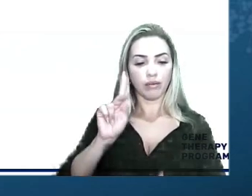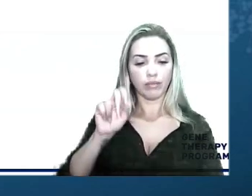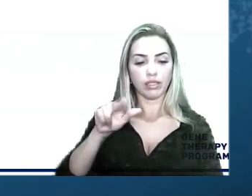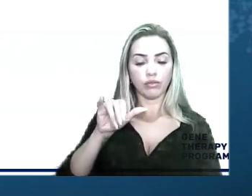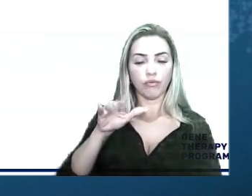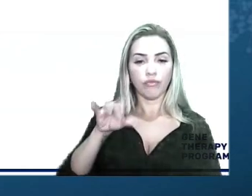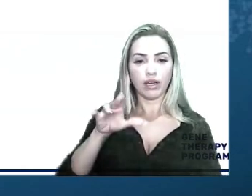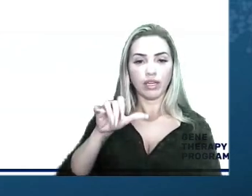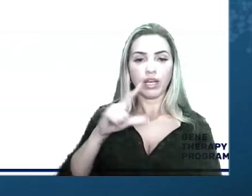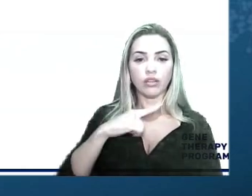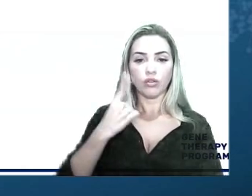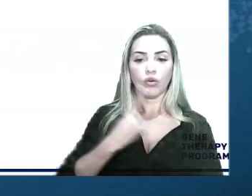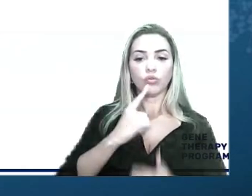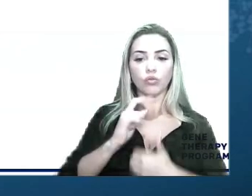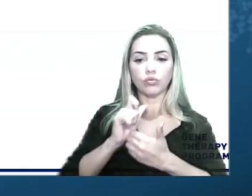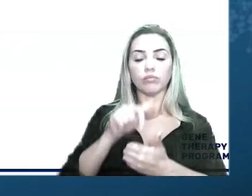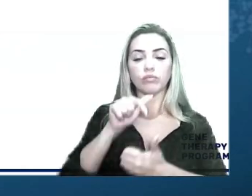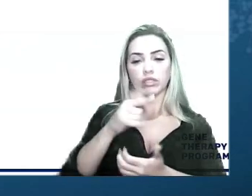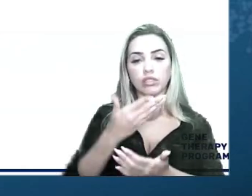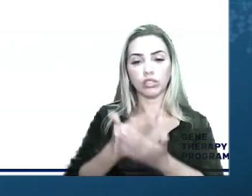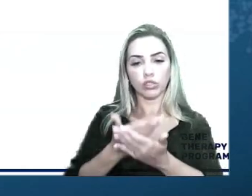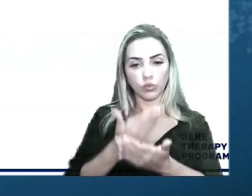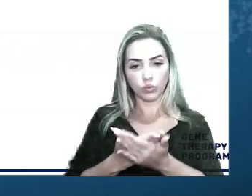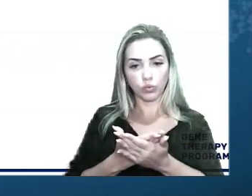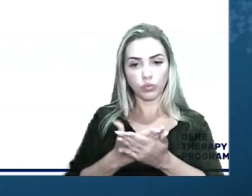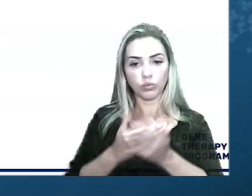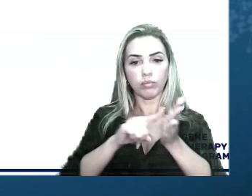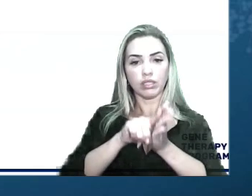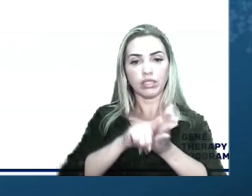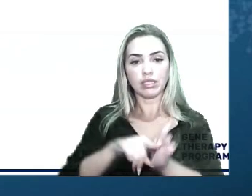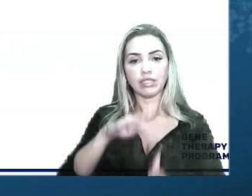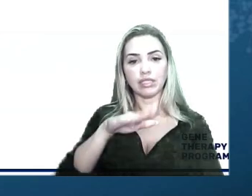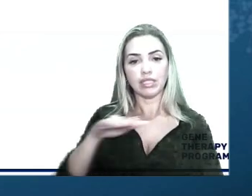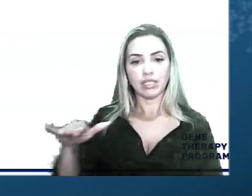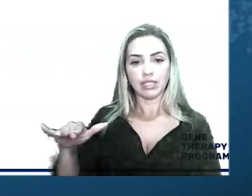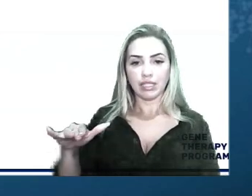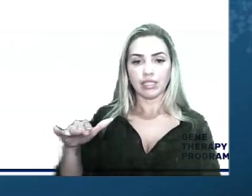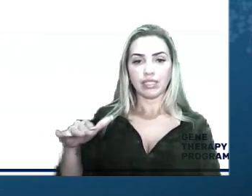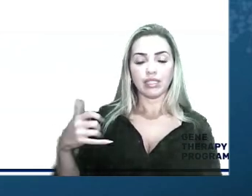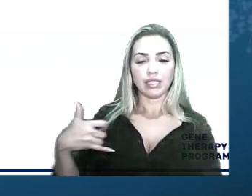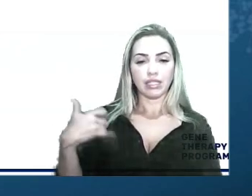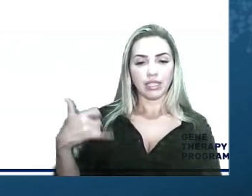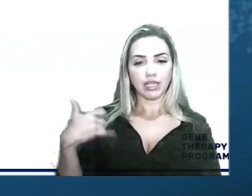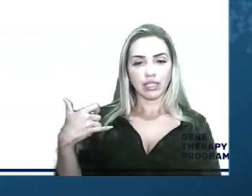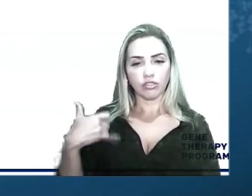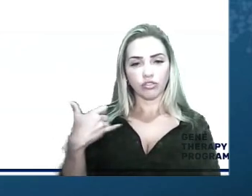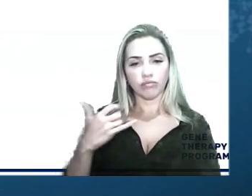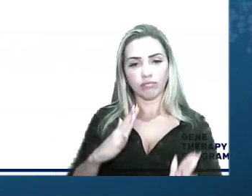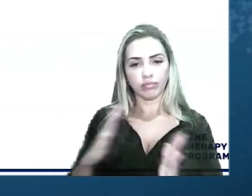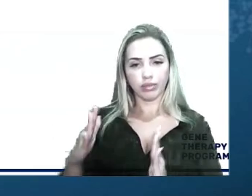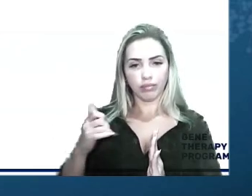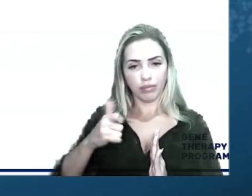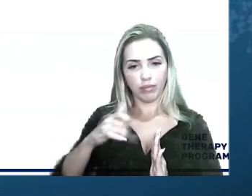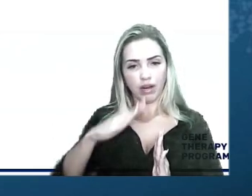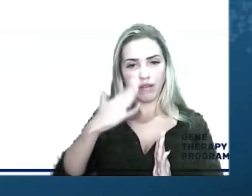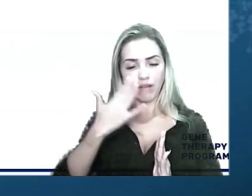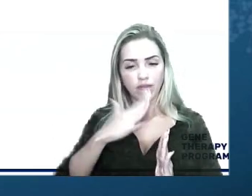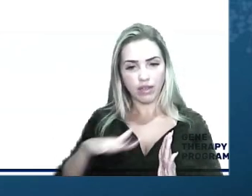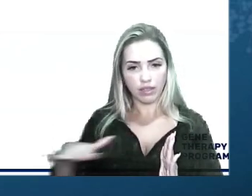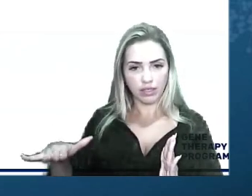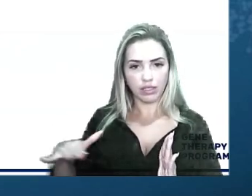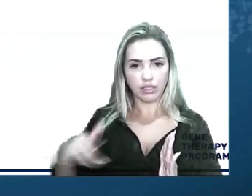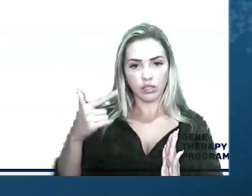conduziu esse estudo nas crianças da primeira infância, da